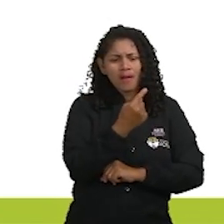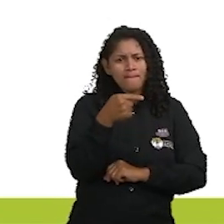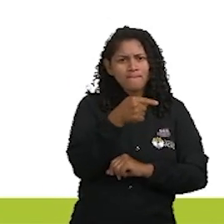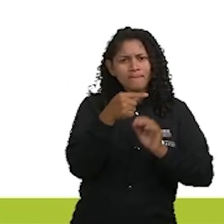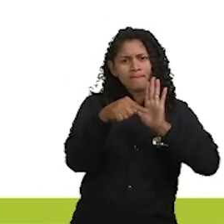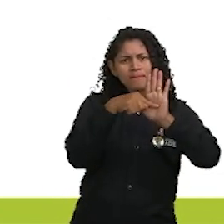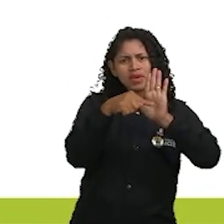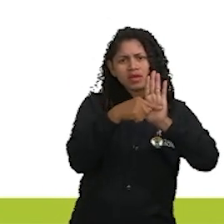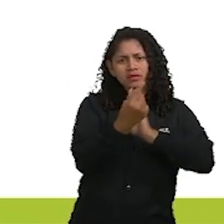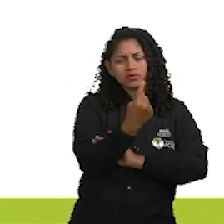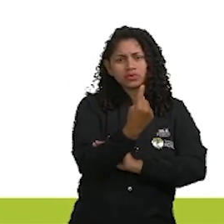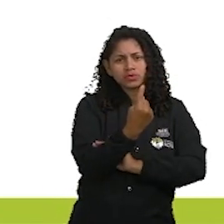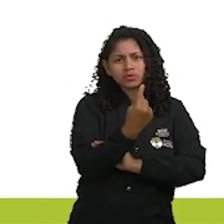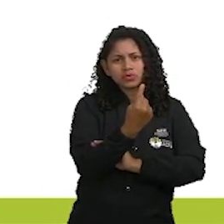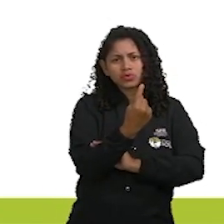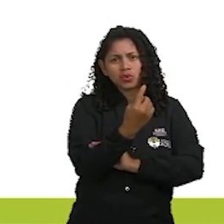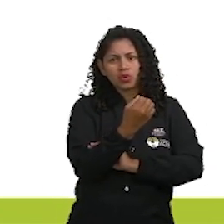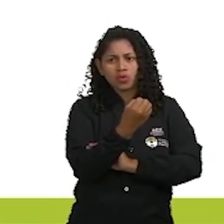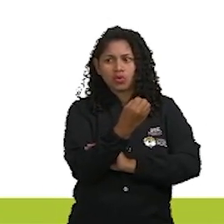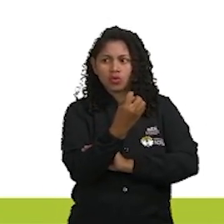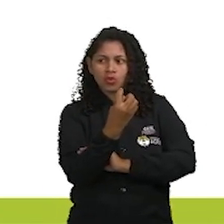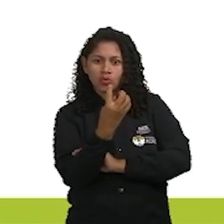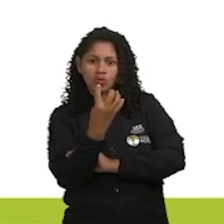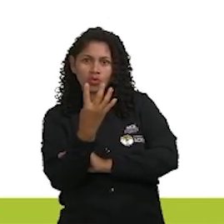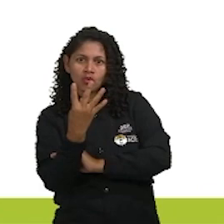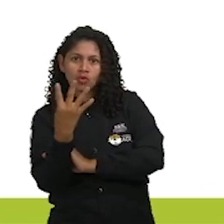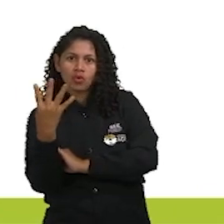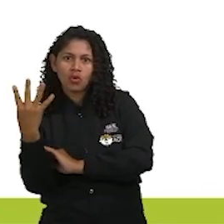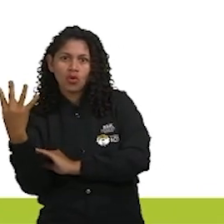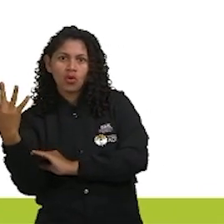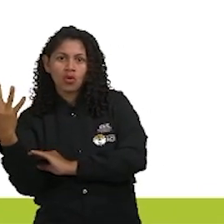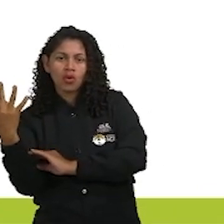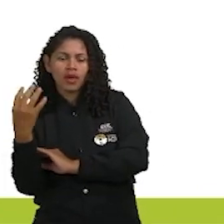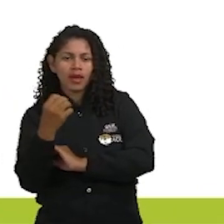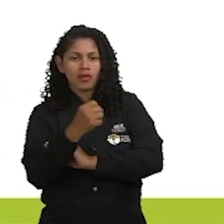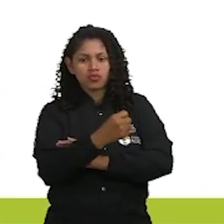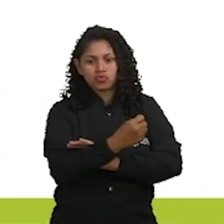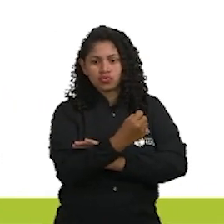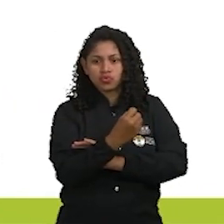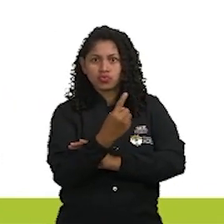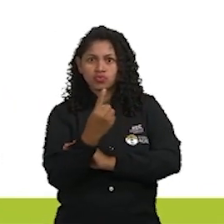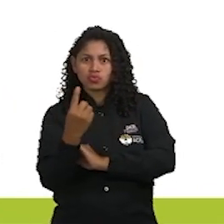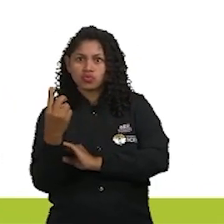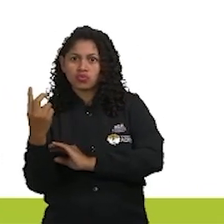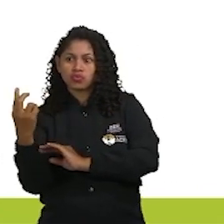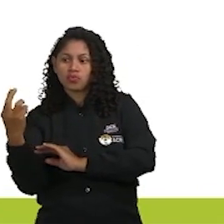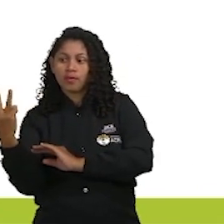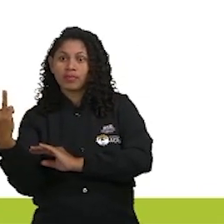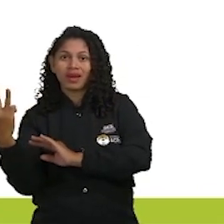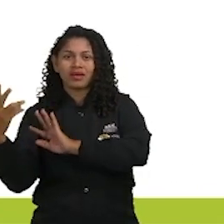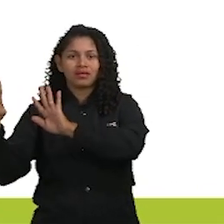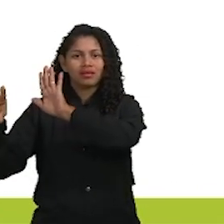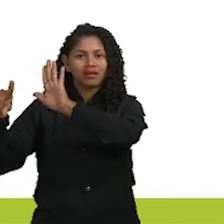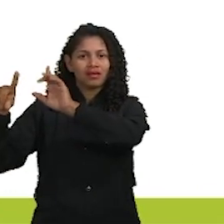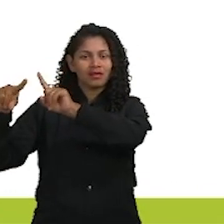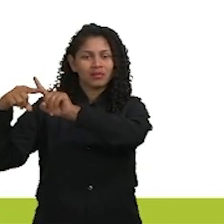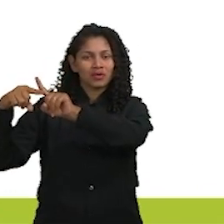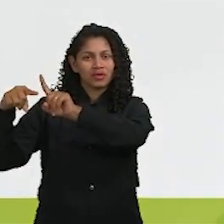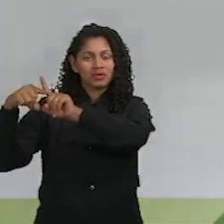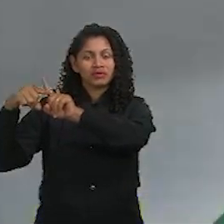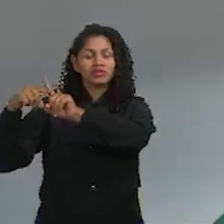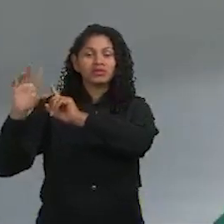partiu para 3, houve aí um aumento no número de NOx. então aconteceu